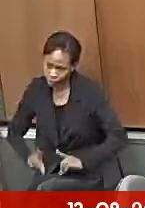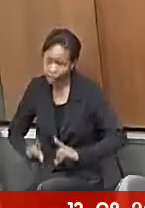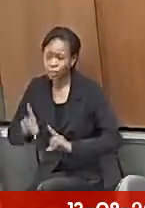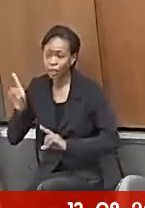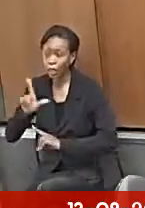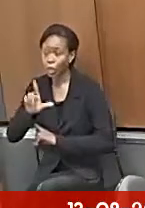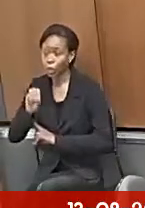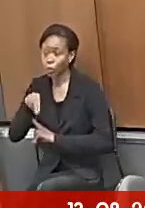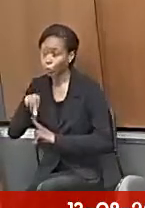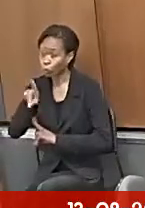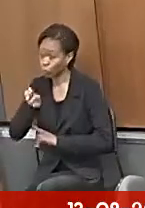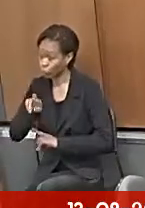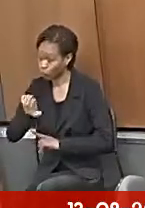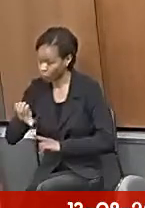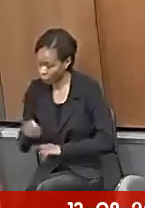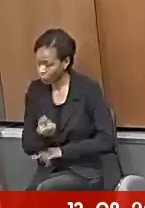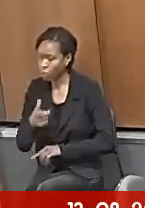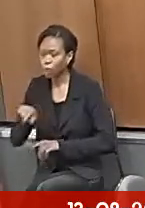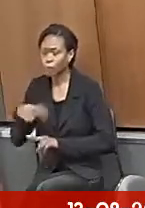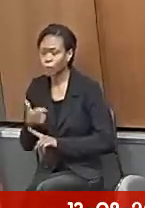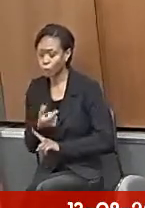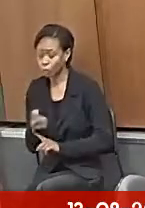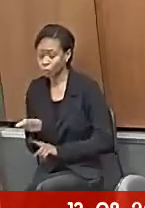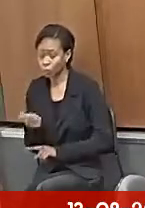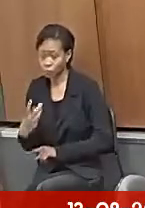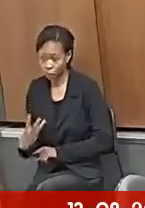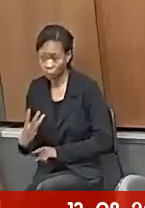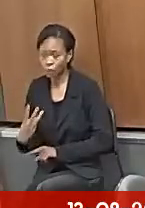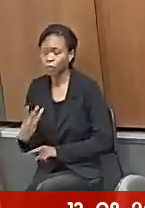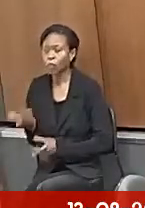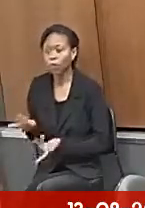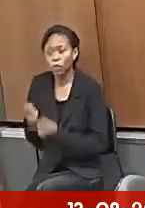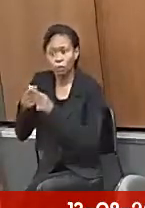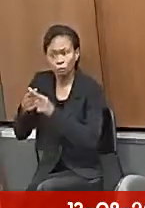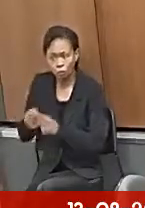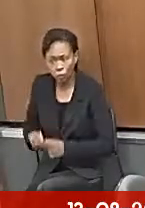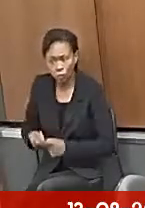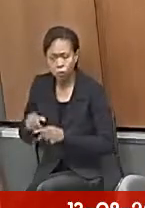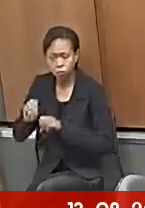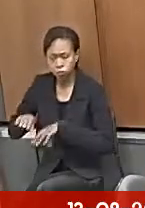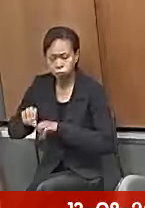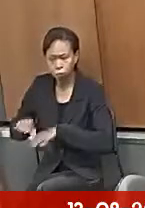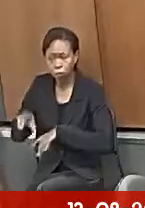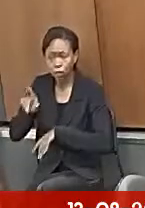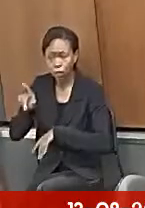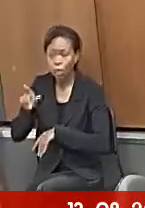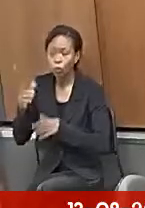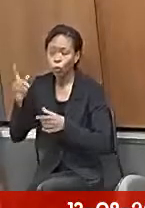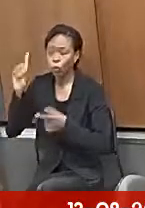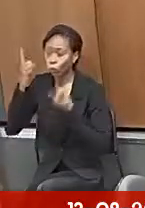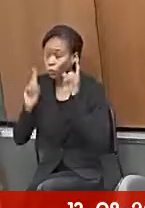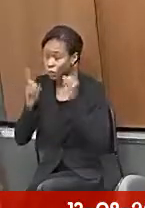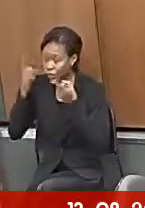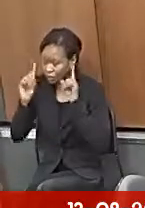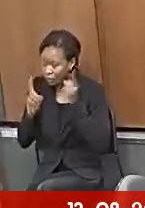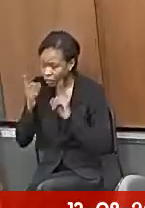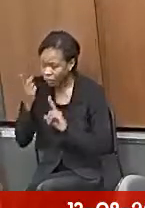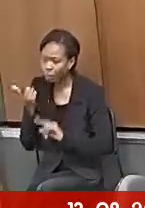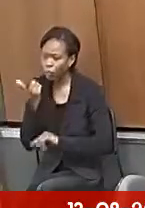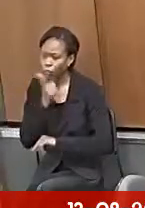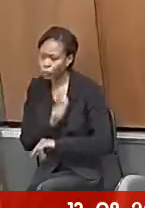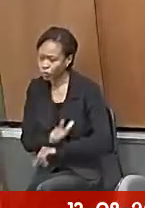técnico do time masculino dos jogos para sua americanos do chile e conquistou no ato medalhas de ouro e bronze